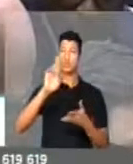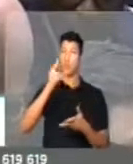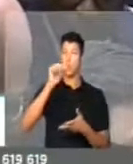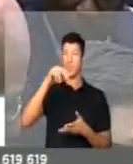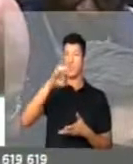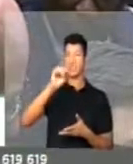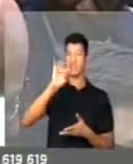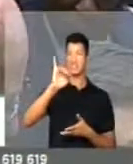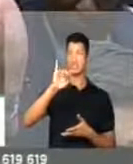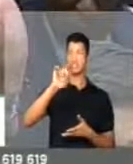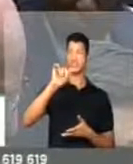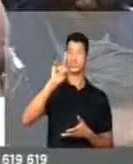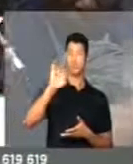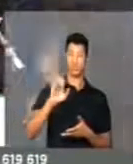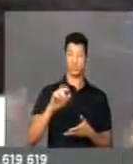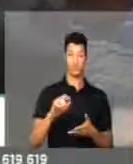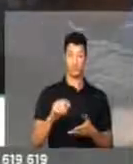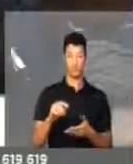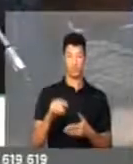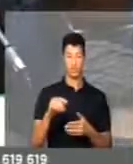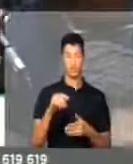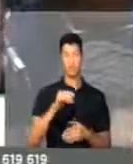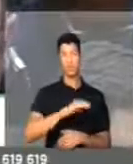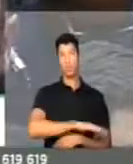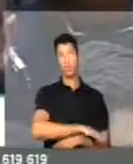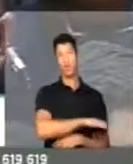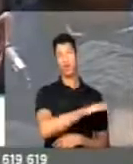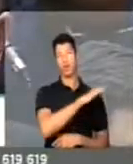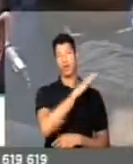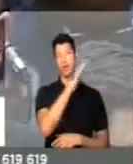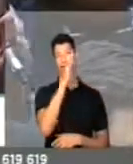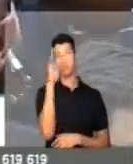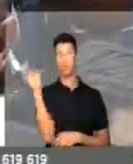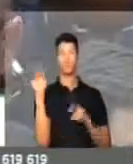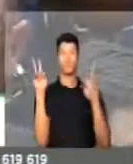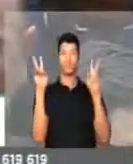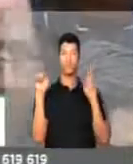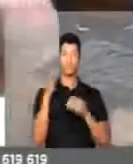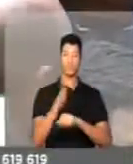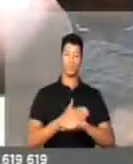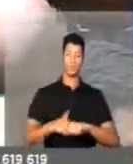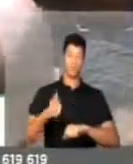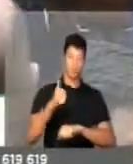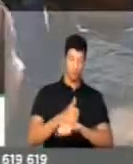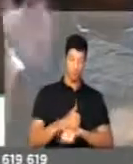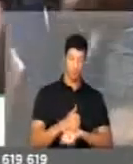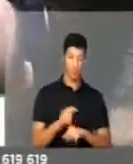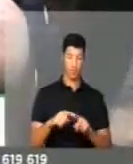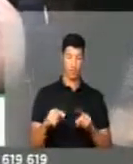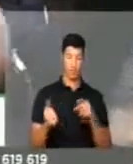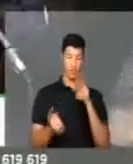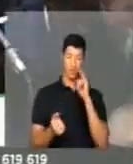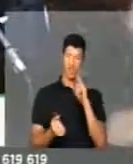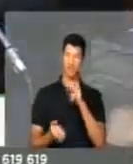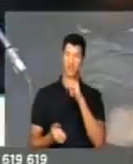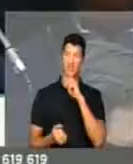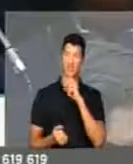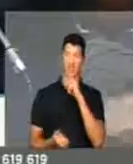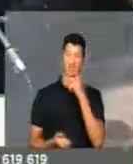honestidade. E vi o dia inteiro um termo aqui, golpe. Mas eu não vi ninguém